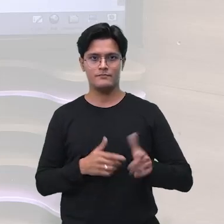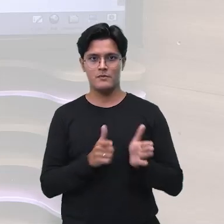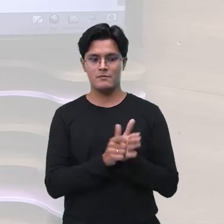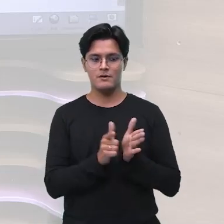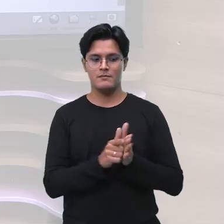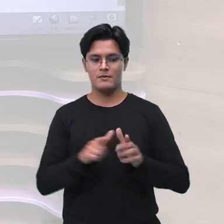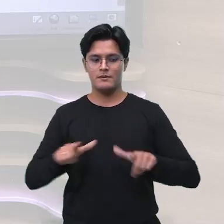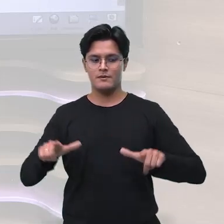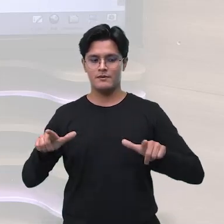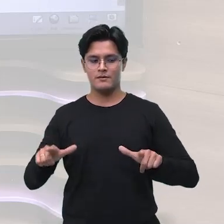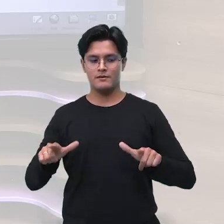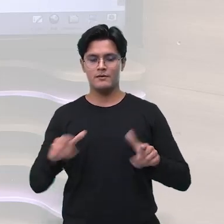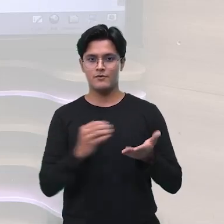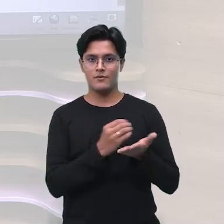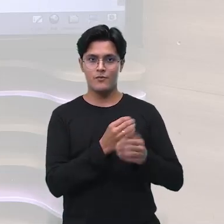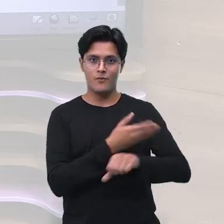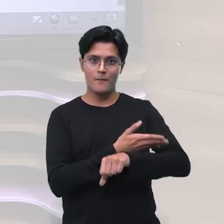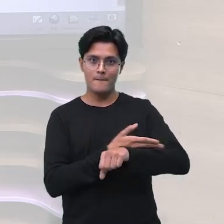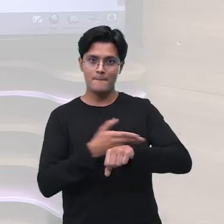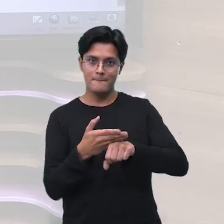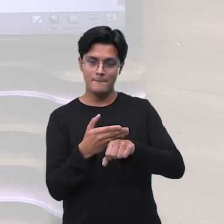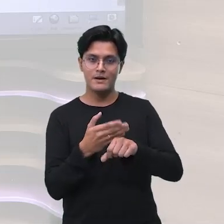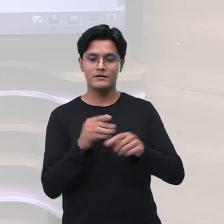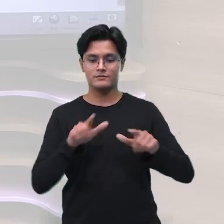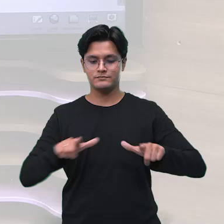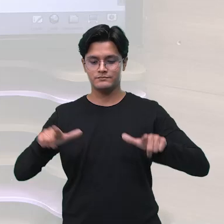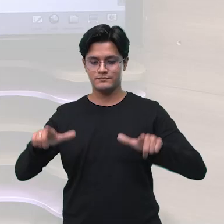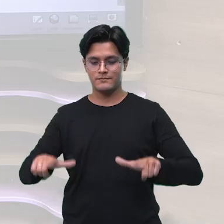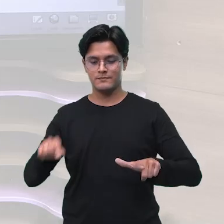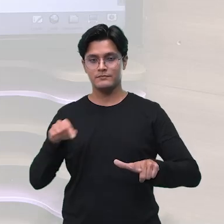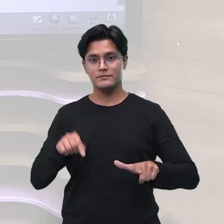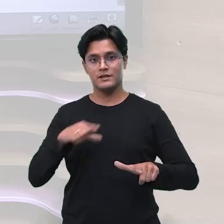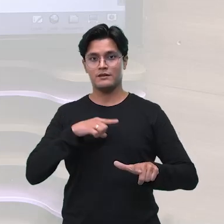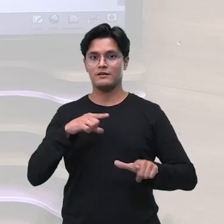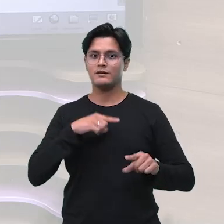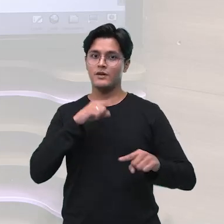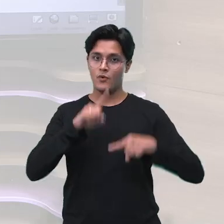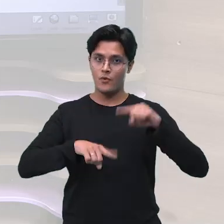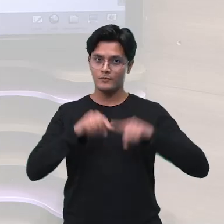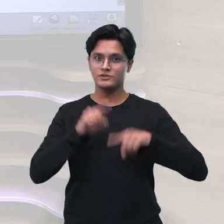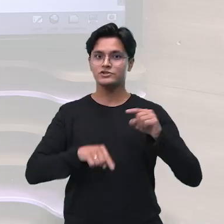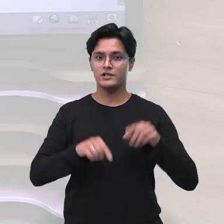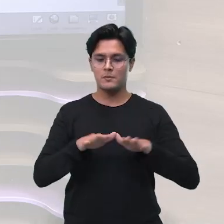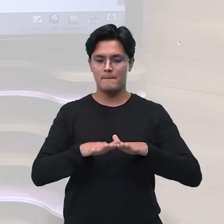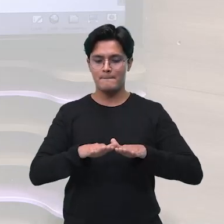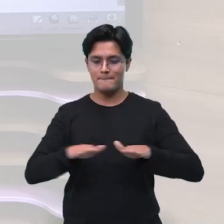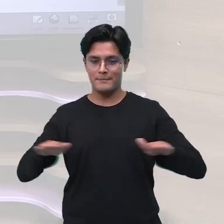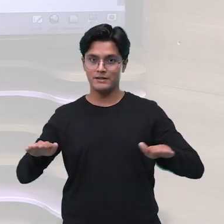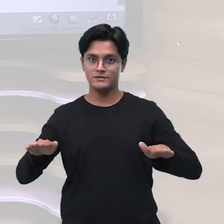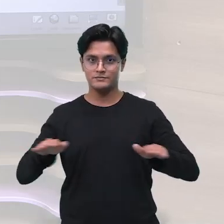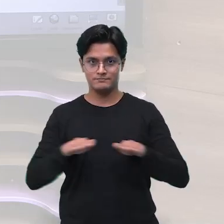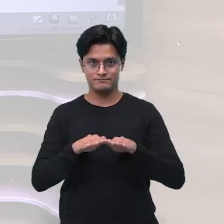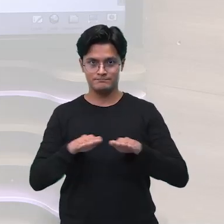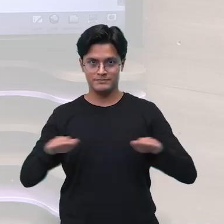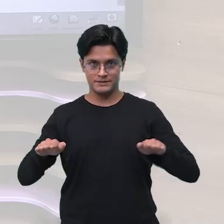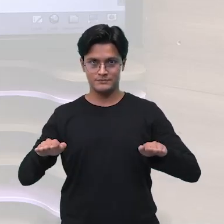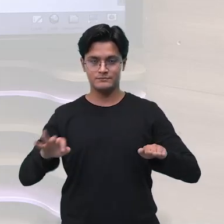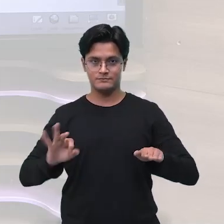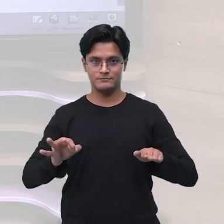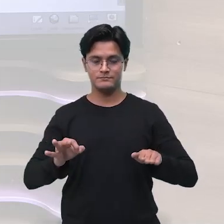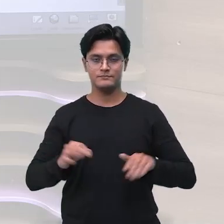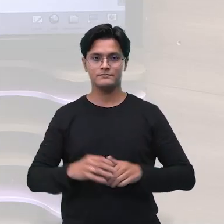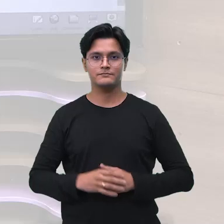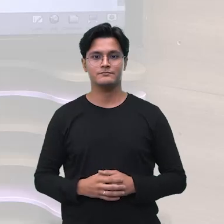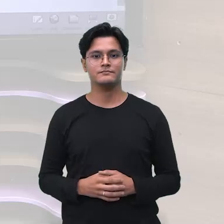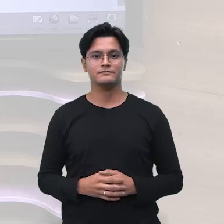Você coloca sobre a mesa, ali você tem um objeto plano, a folha, ela é plana. A gente